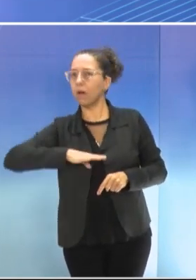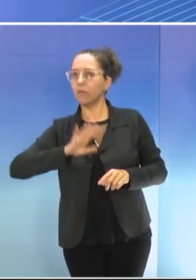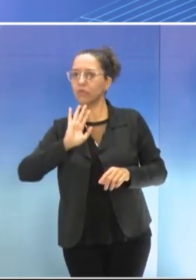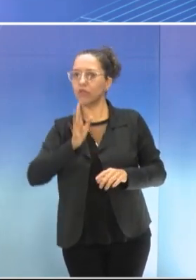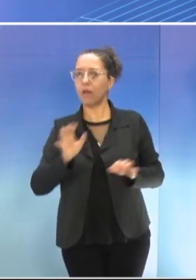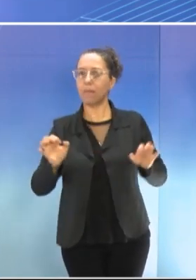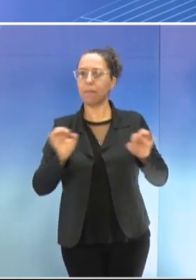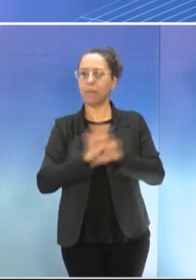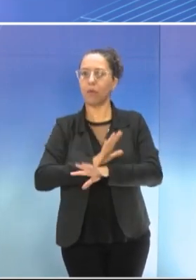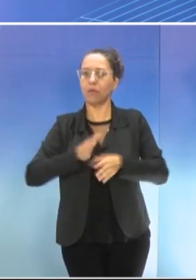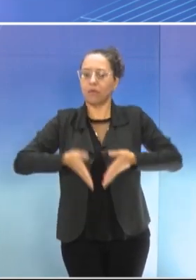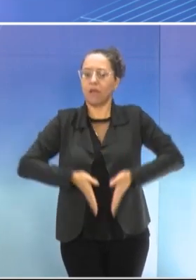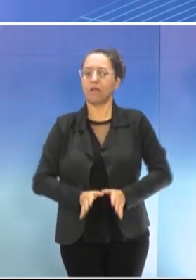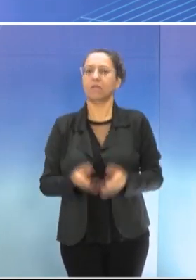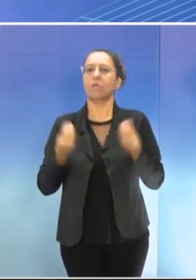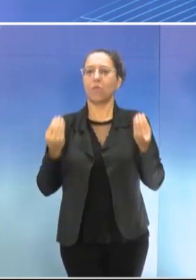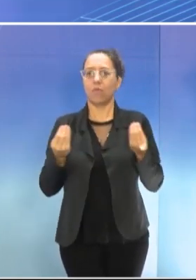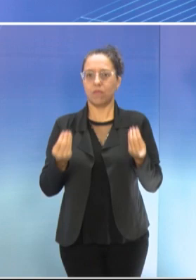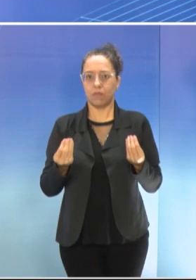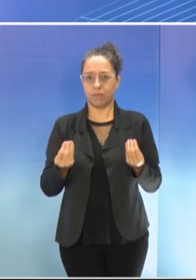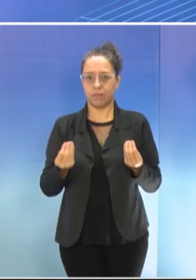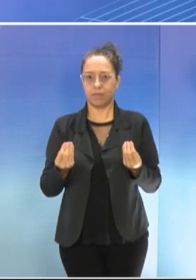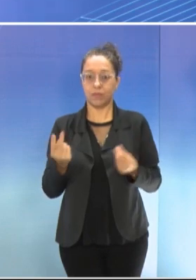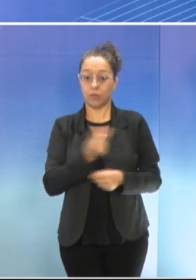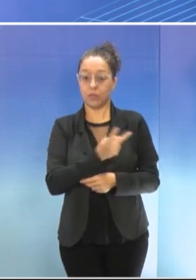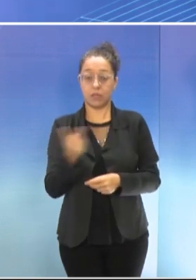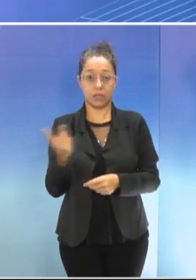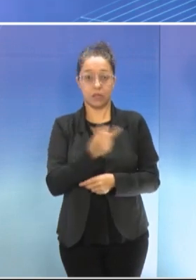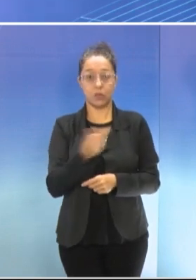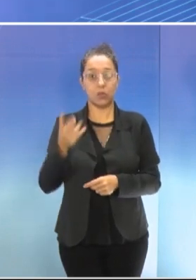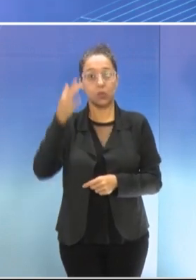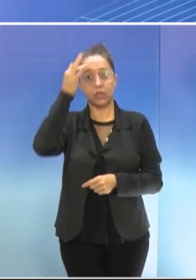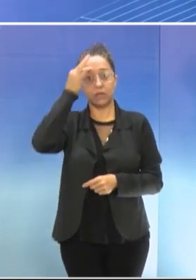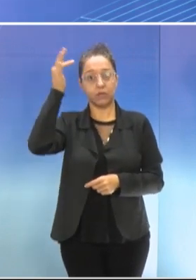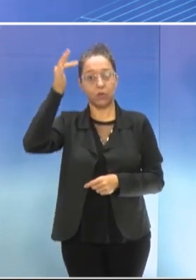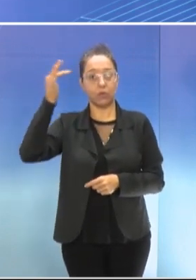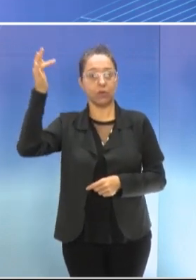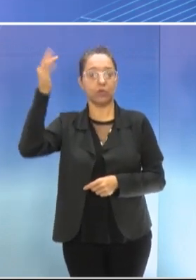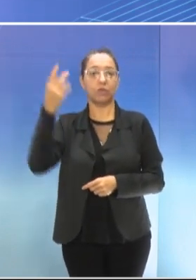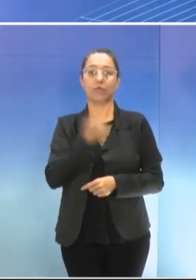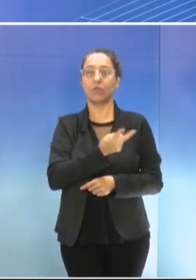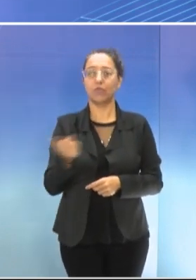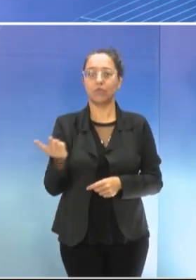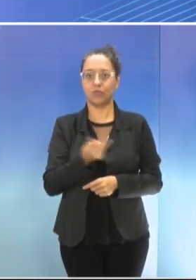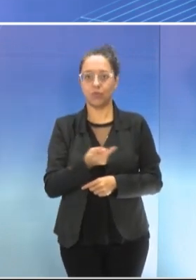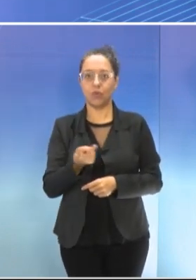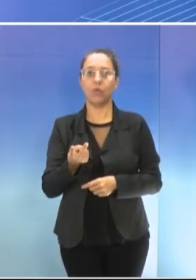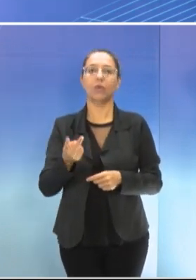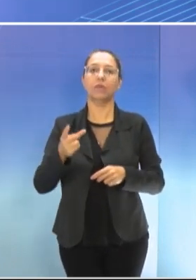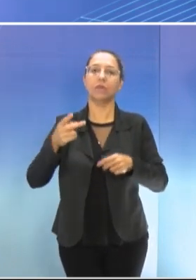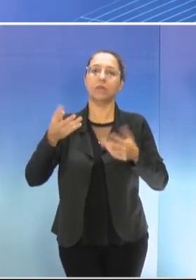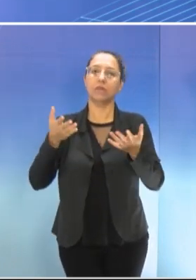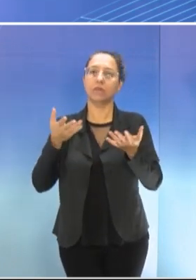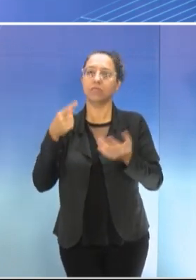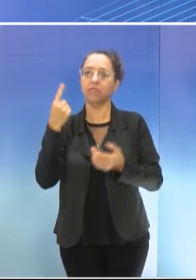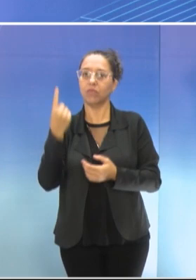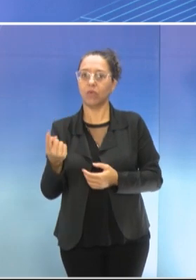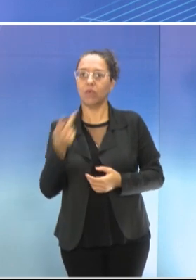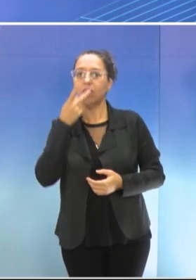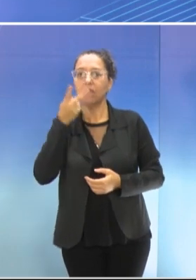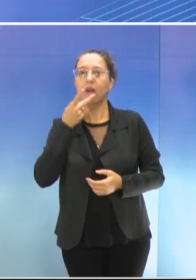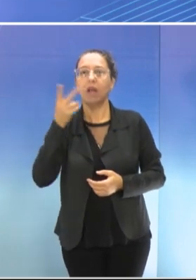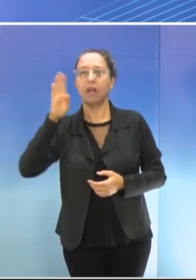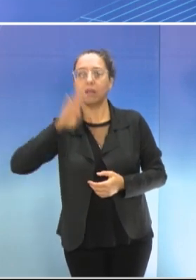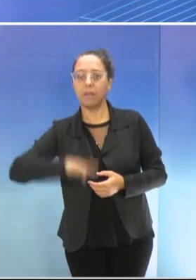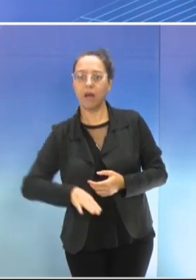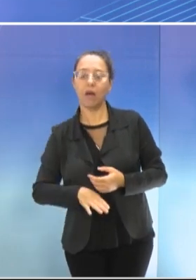por natureza? Então, esses dois filósofos vão estudar muito esse mesmo tema, cada um dando uma